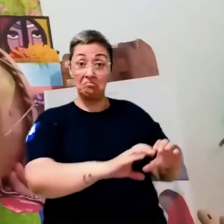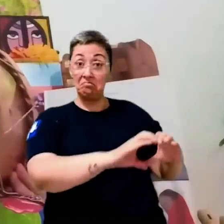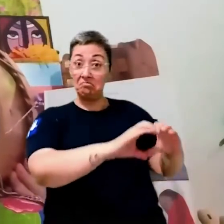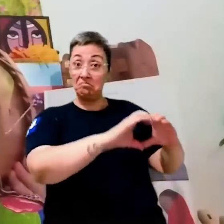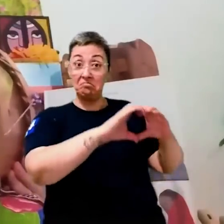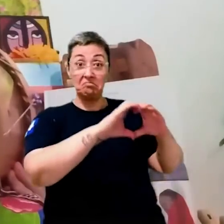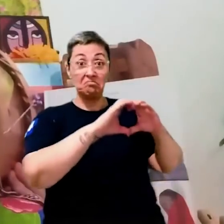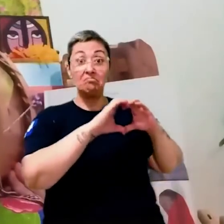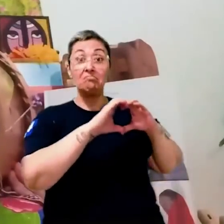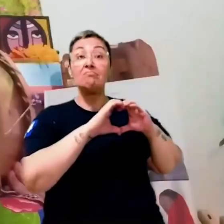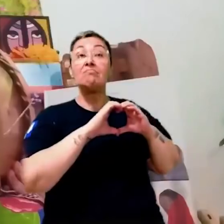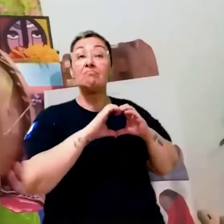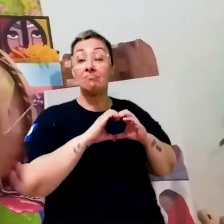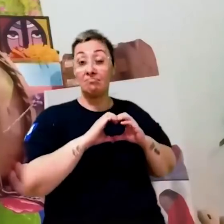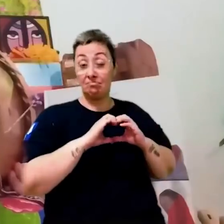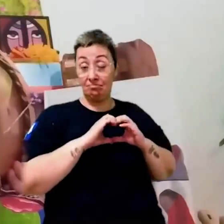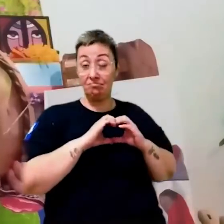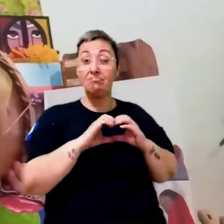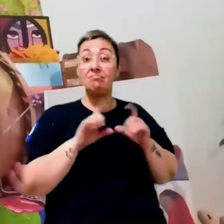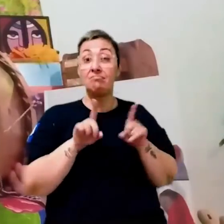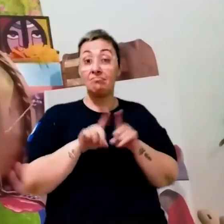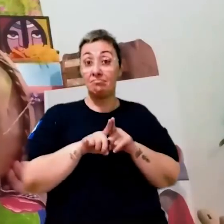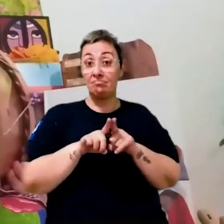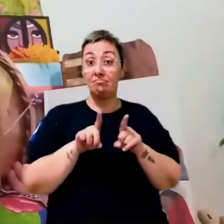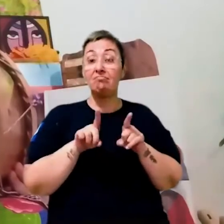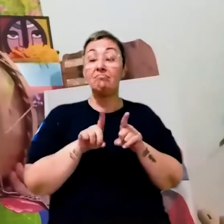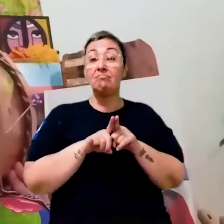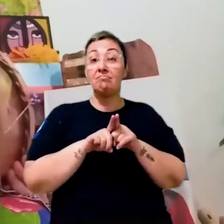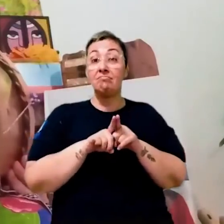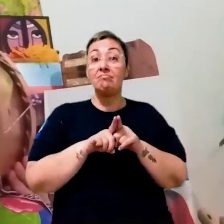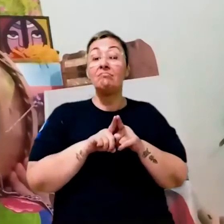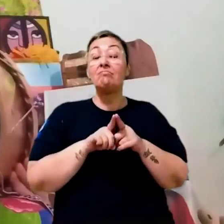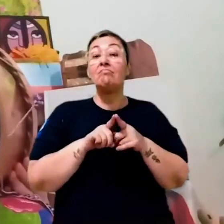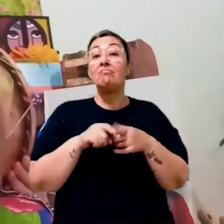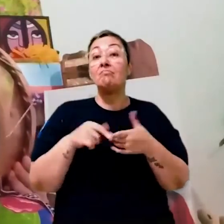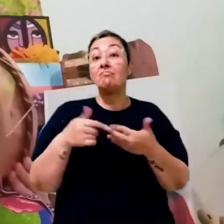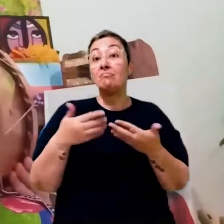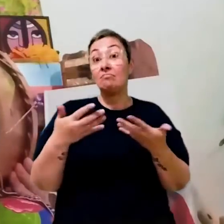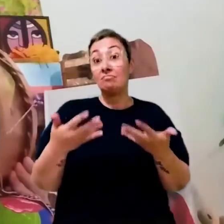Tu roubaste o meu também.